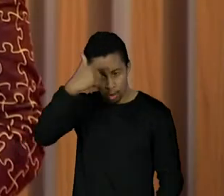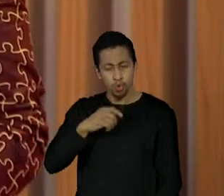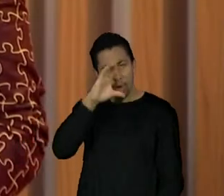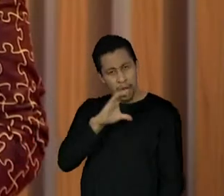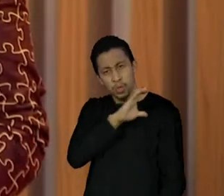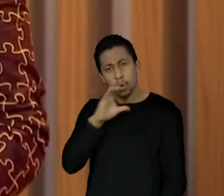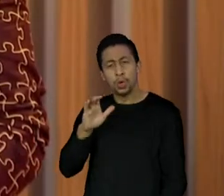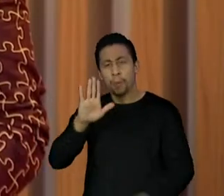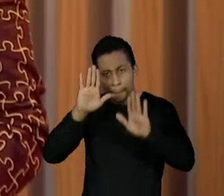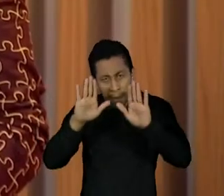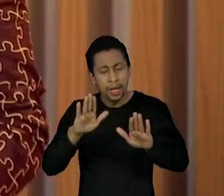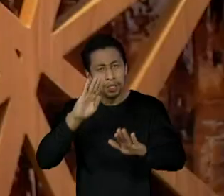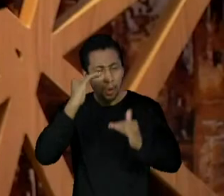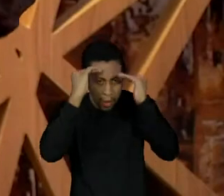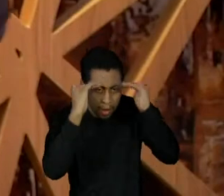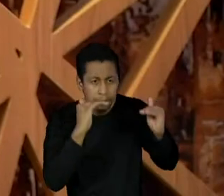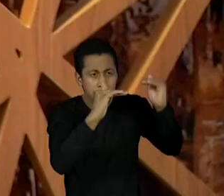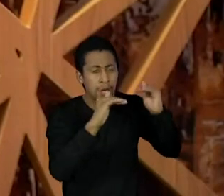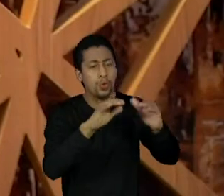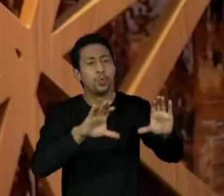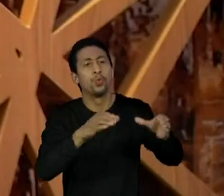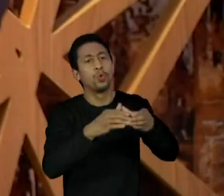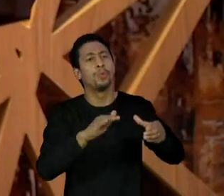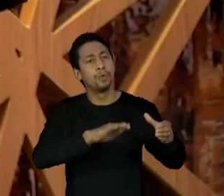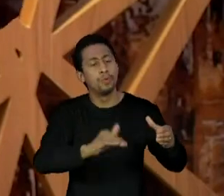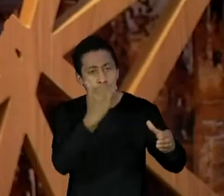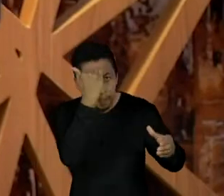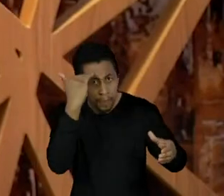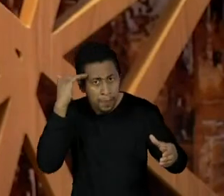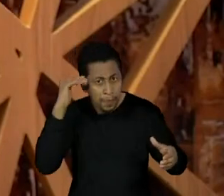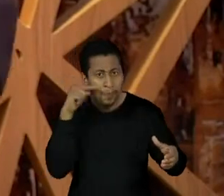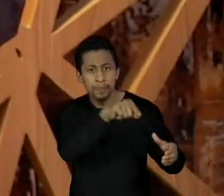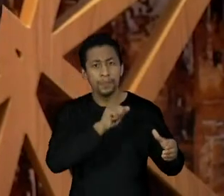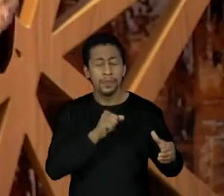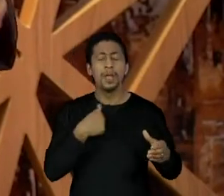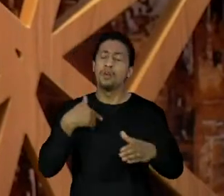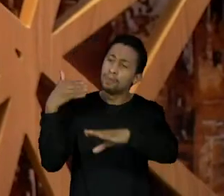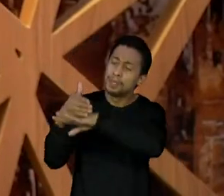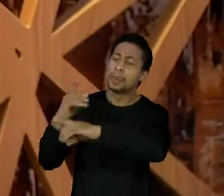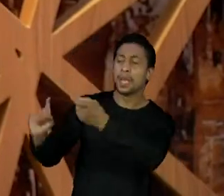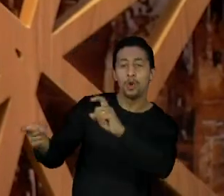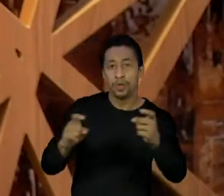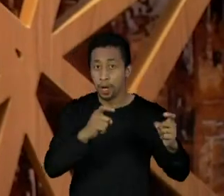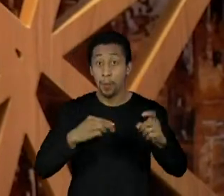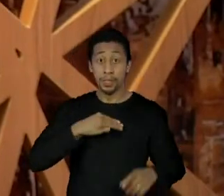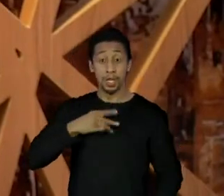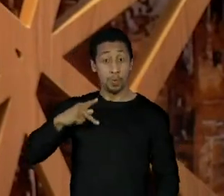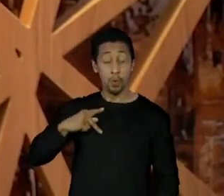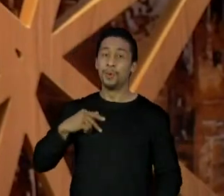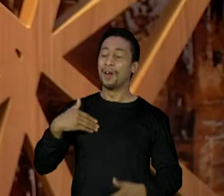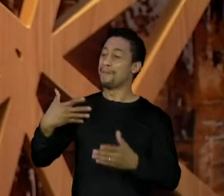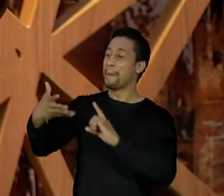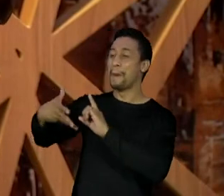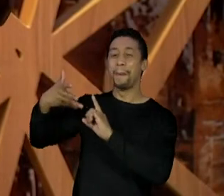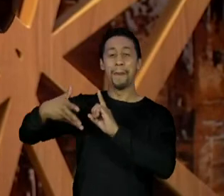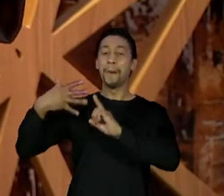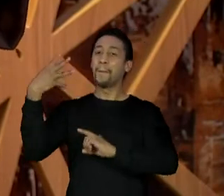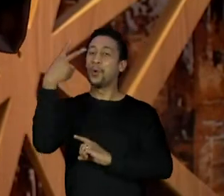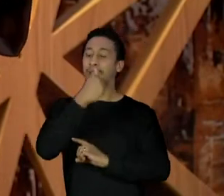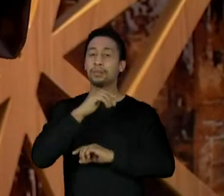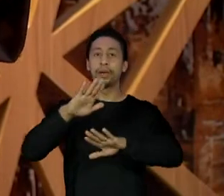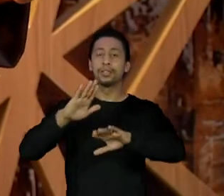o pessoal de Candomblé. Fui em várias reuniões onde o Ministério Público parece falar bonito e depois não faz nada. Ministério